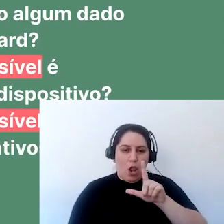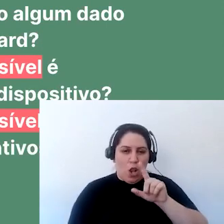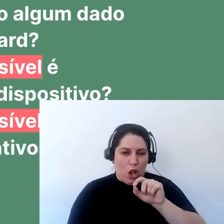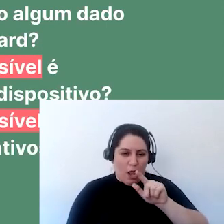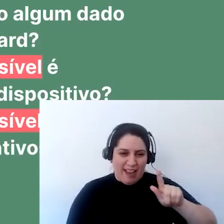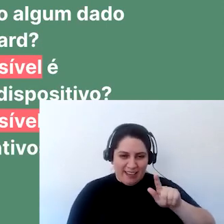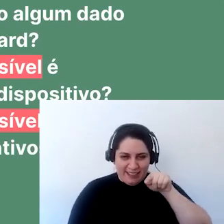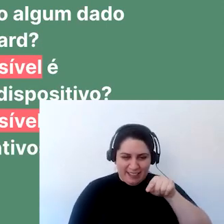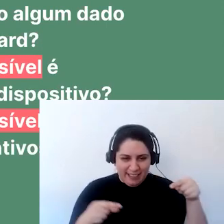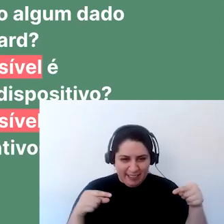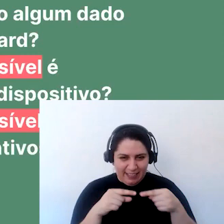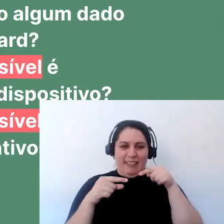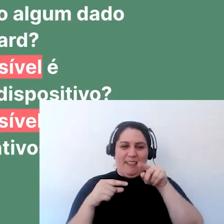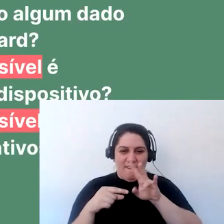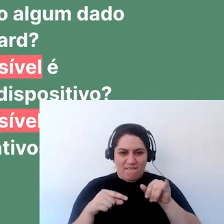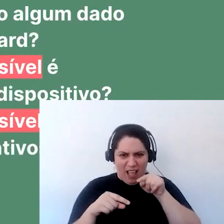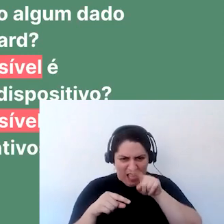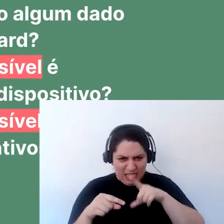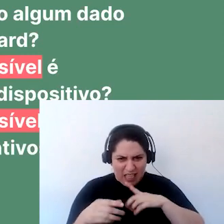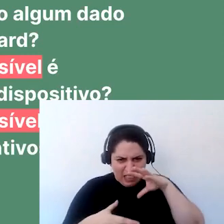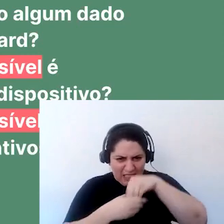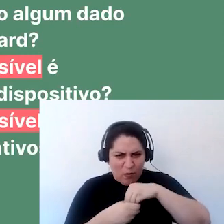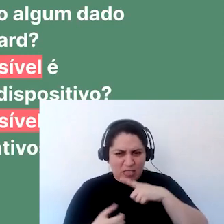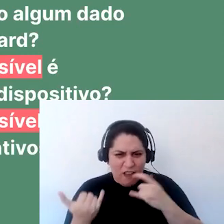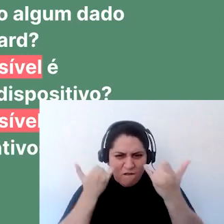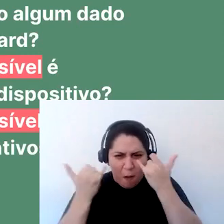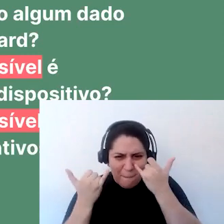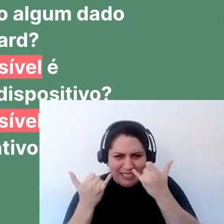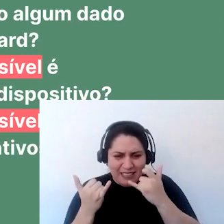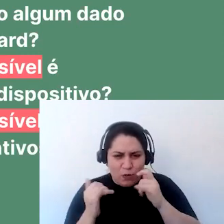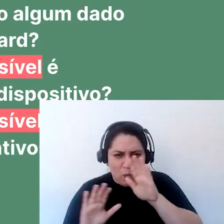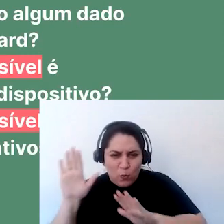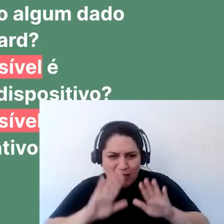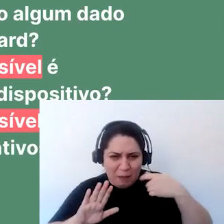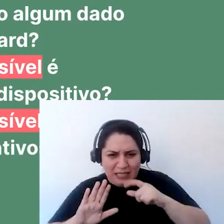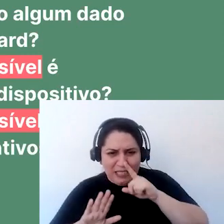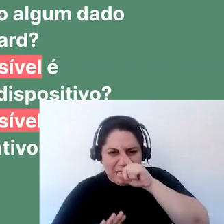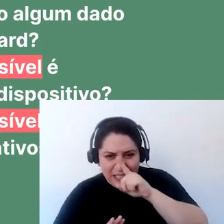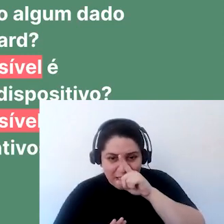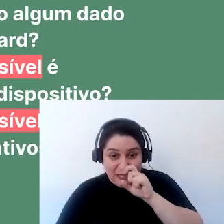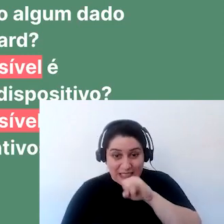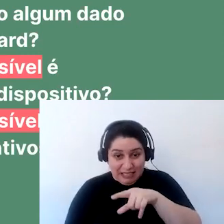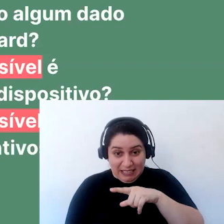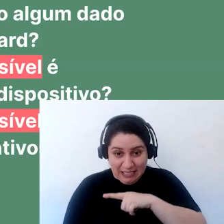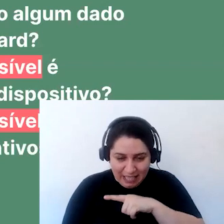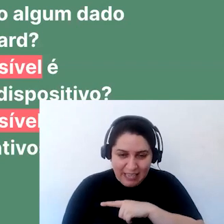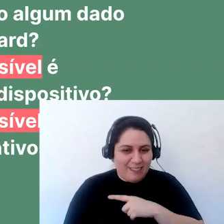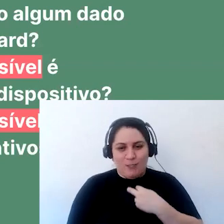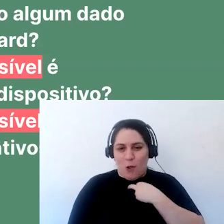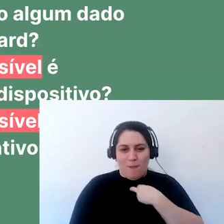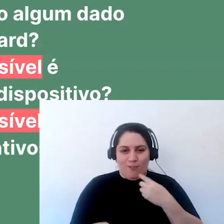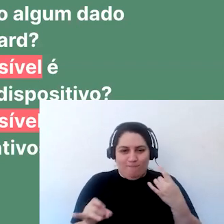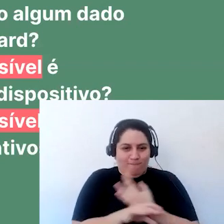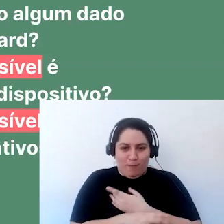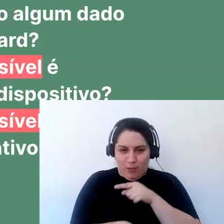nessa tarefa logam algum dado sensível? Se logam, a tarefa não vai estar considerada pronta. E a gente colocou alguns